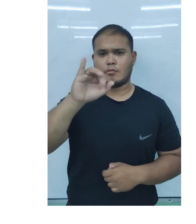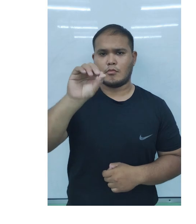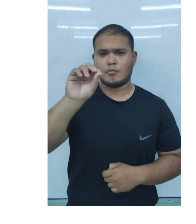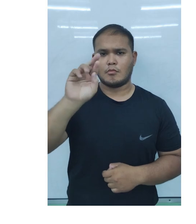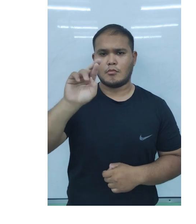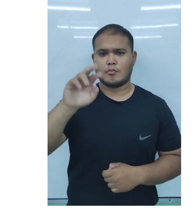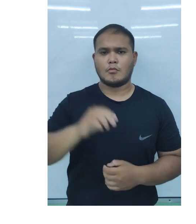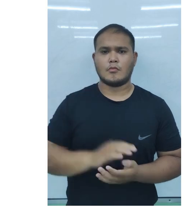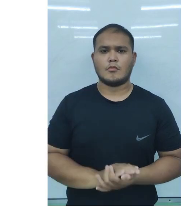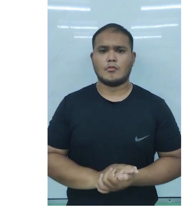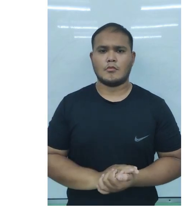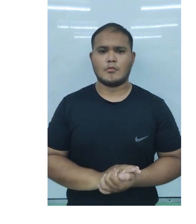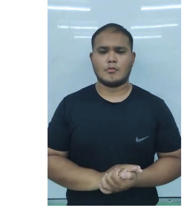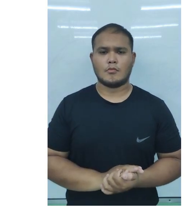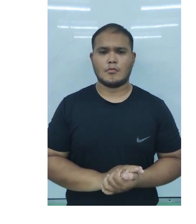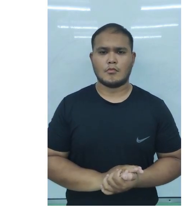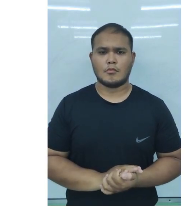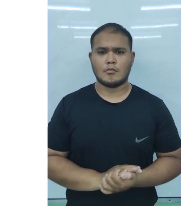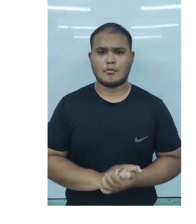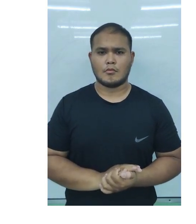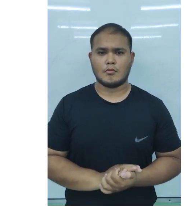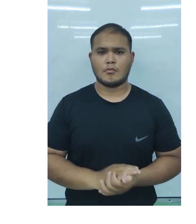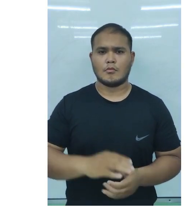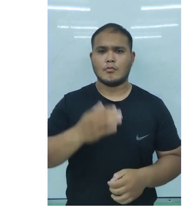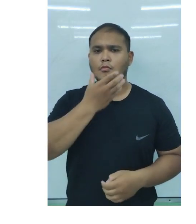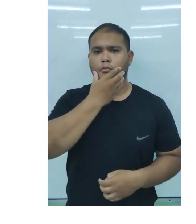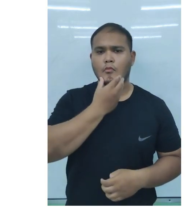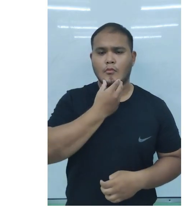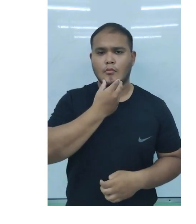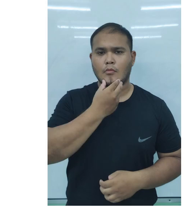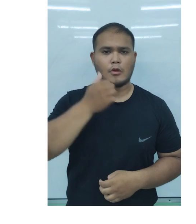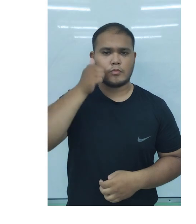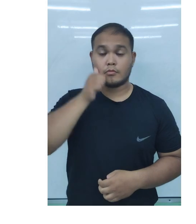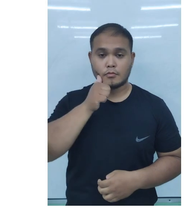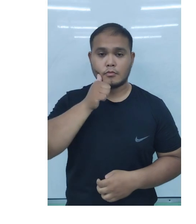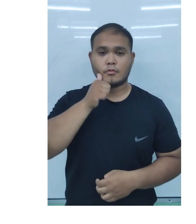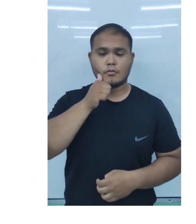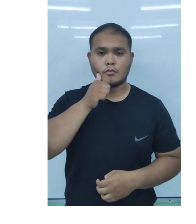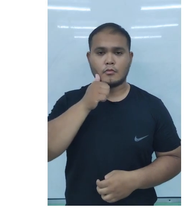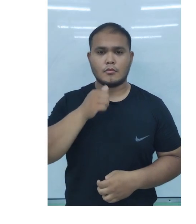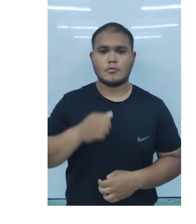no masculino e no feminino, pulcrius no neutro.